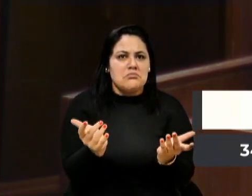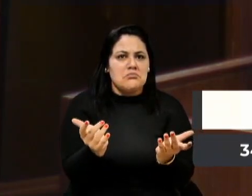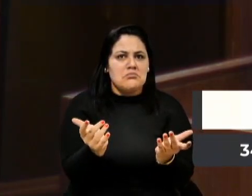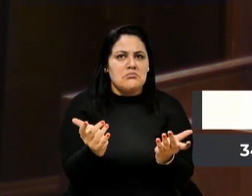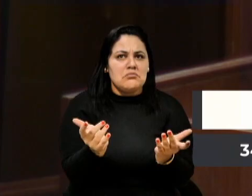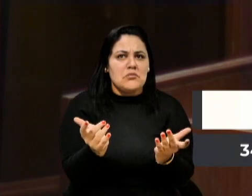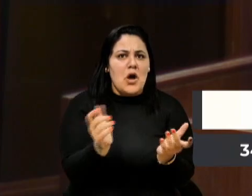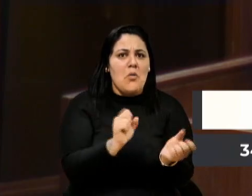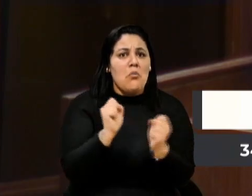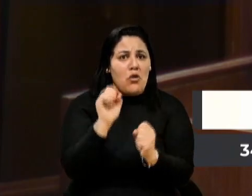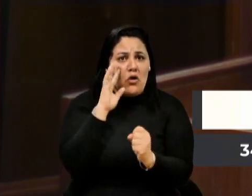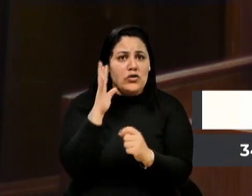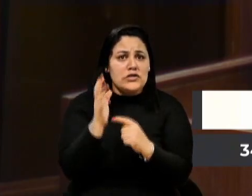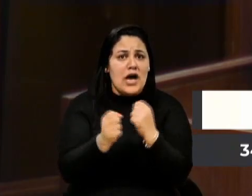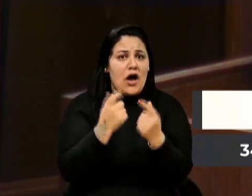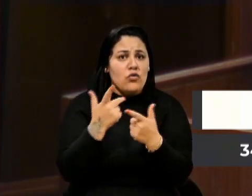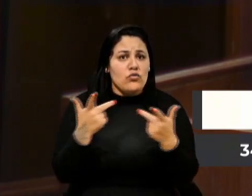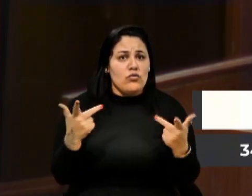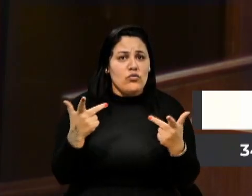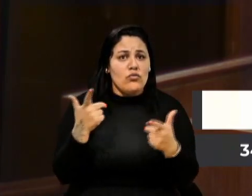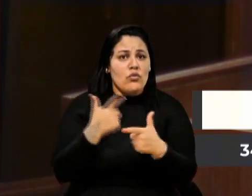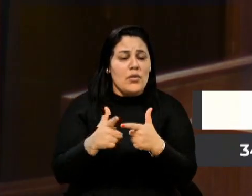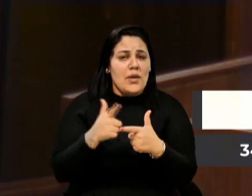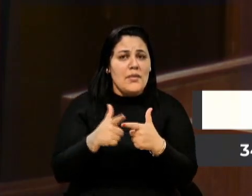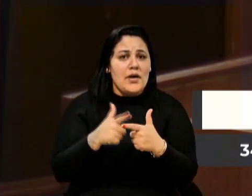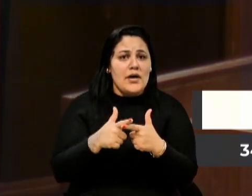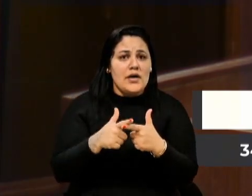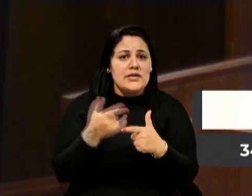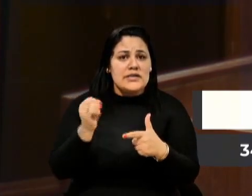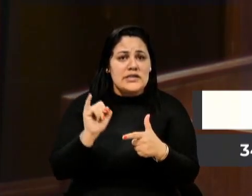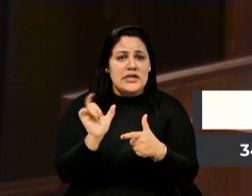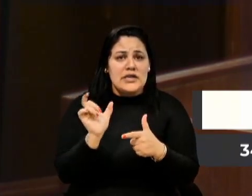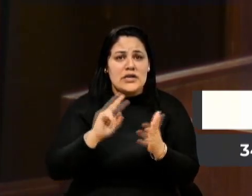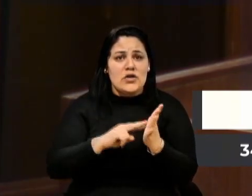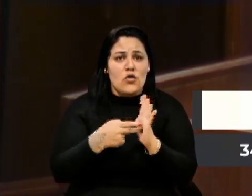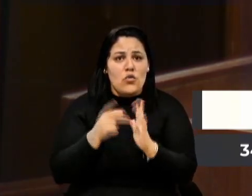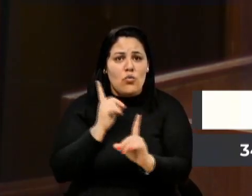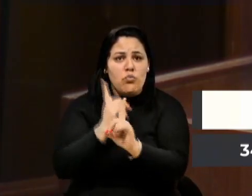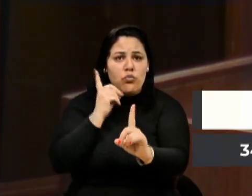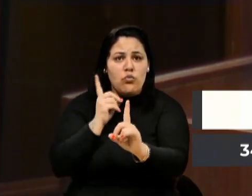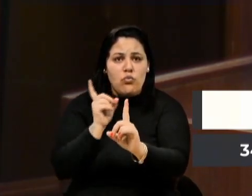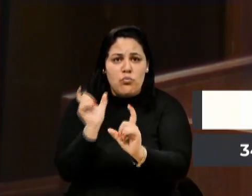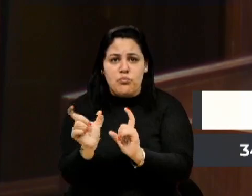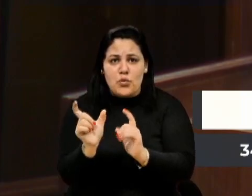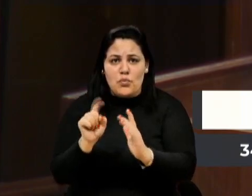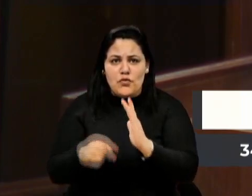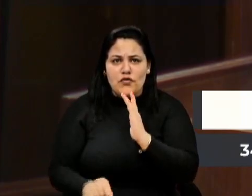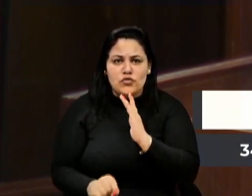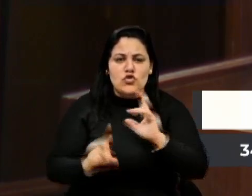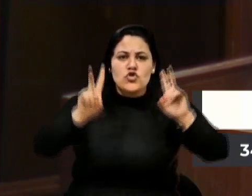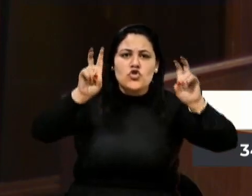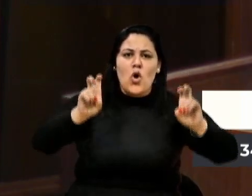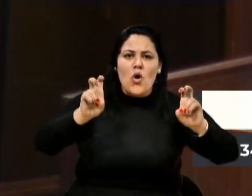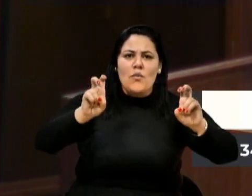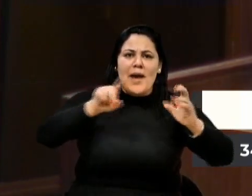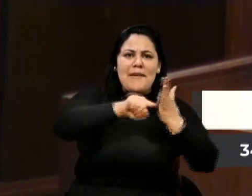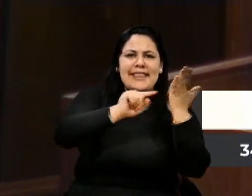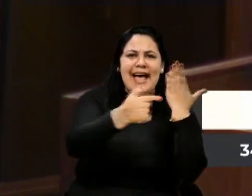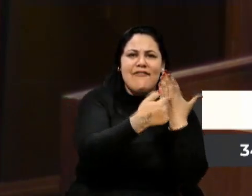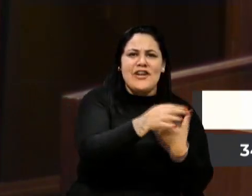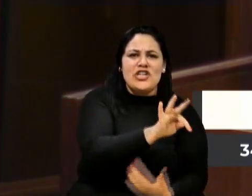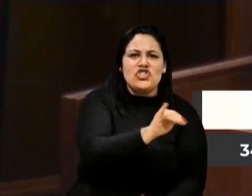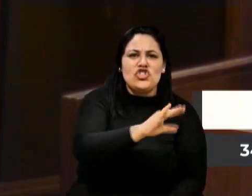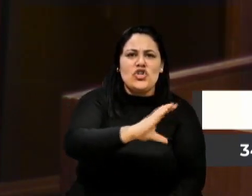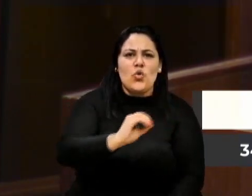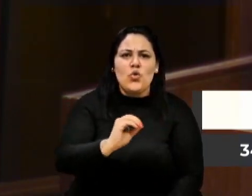alguns problemas. Mas vamos discutir aqui. Sobre a questão de Tico e Teco, talvez o vereador estivesse